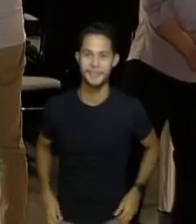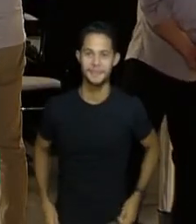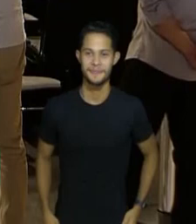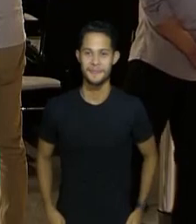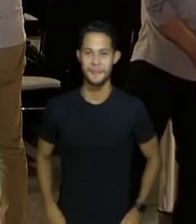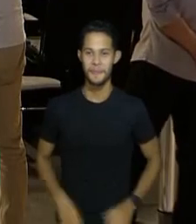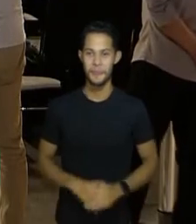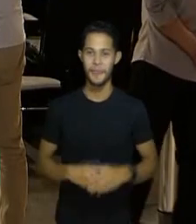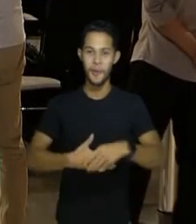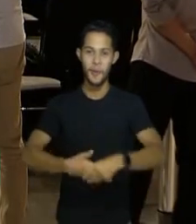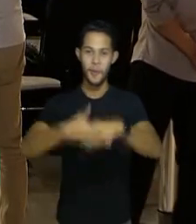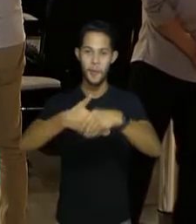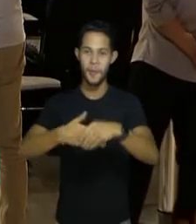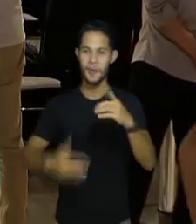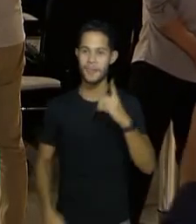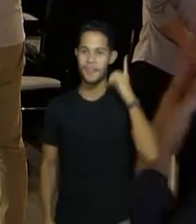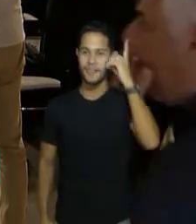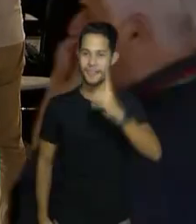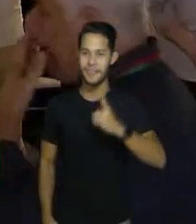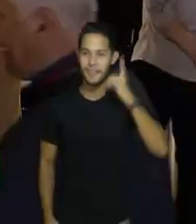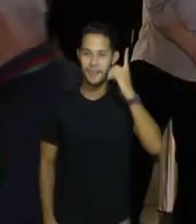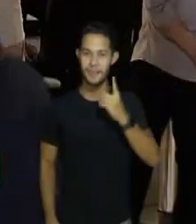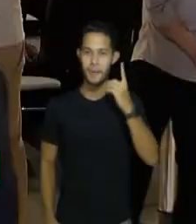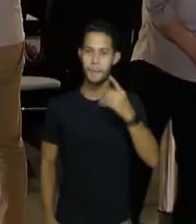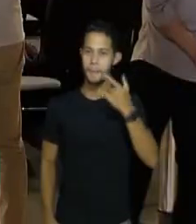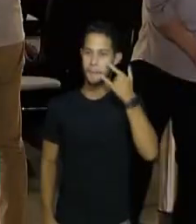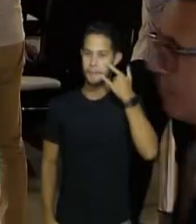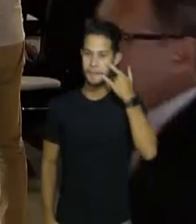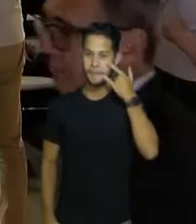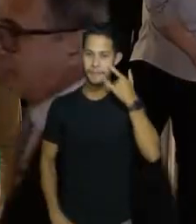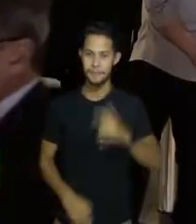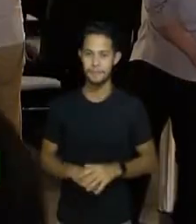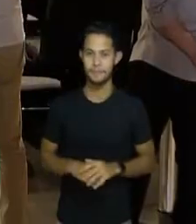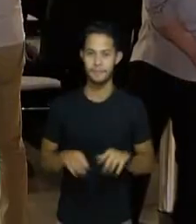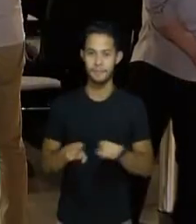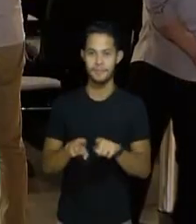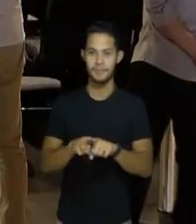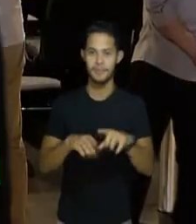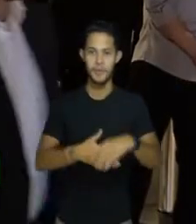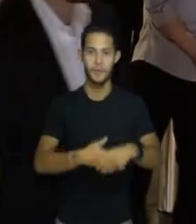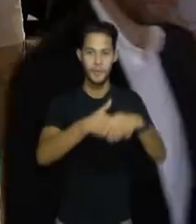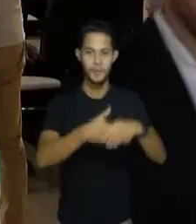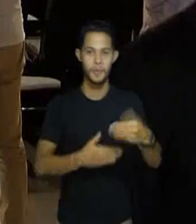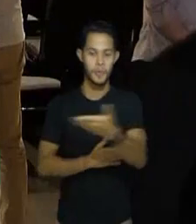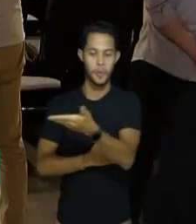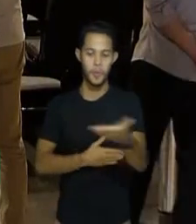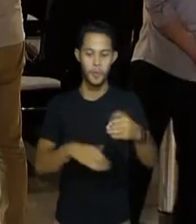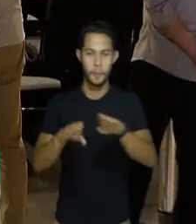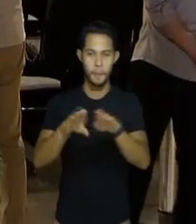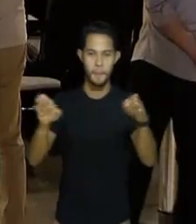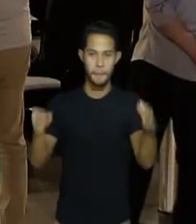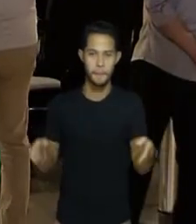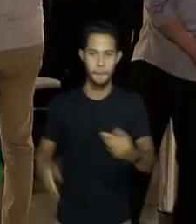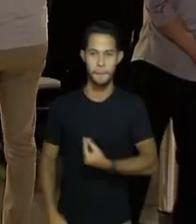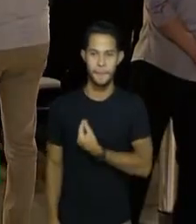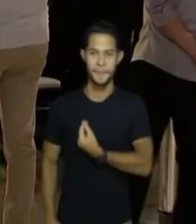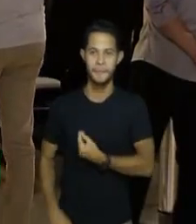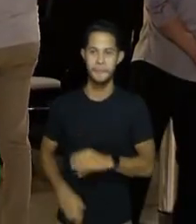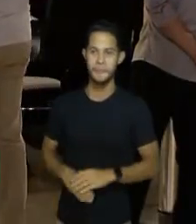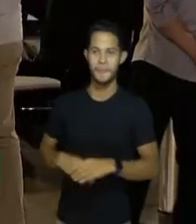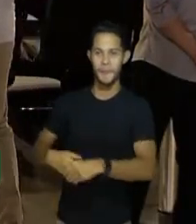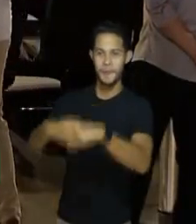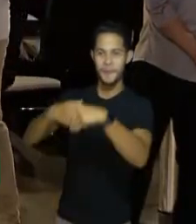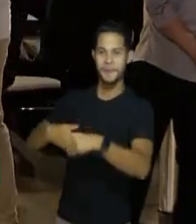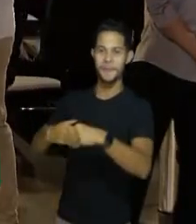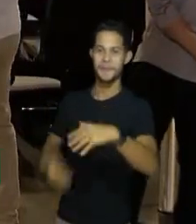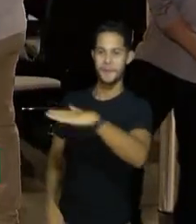Cumprimento o deputado Mauro de Natal. Cumprimentando ele, cumprimento a todos da mesa. Cumprimento a todos os